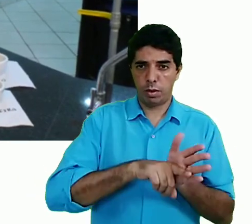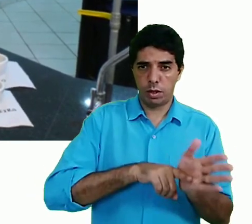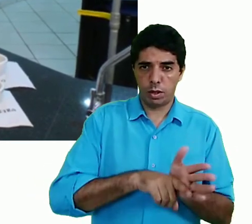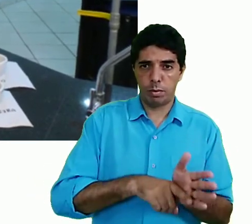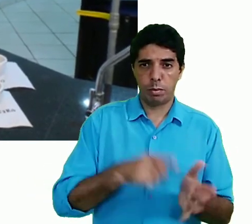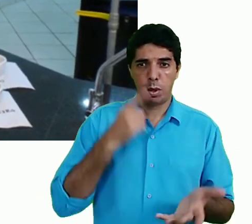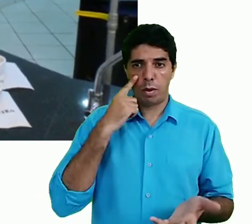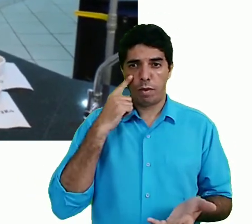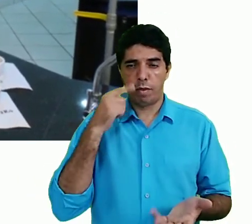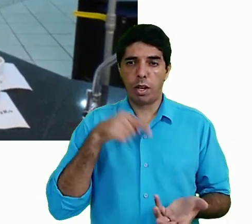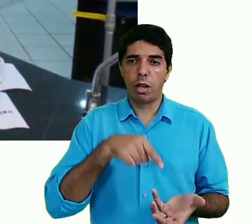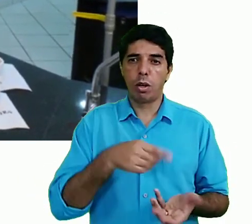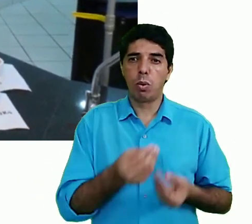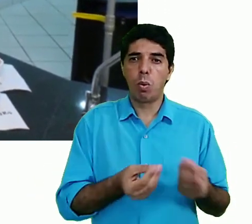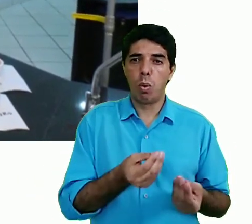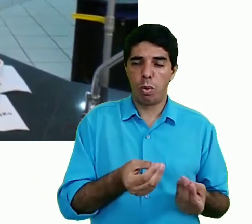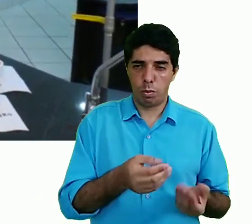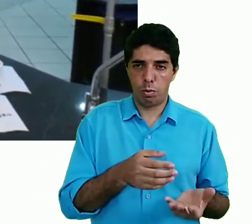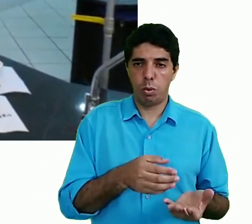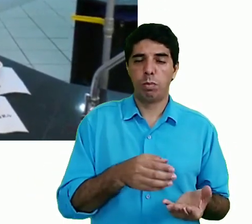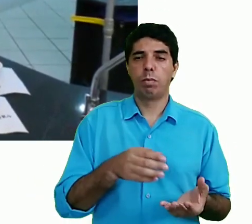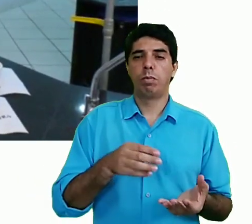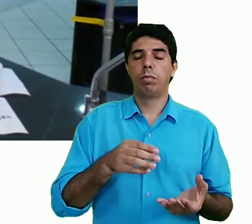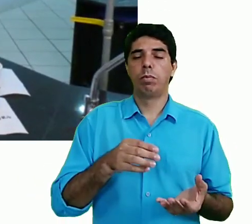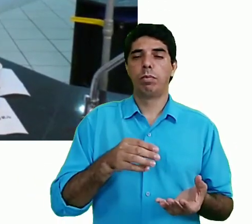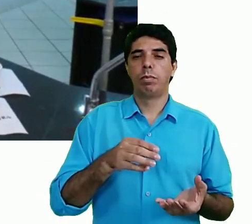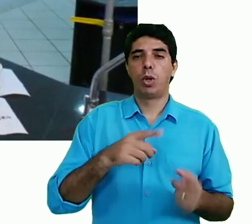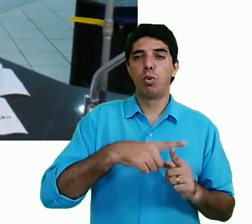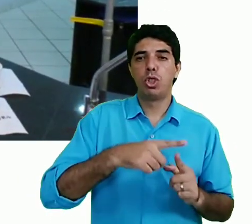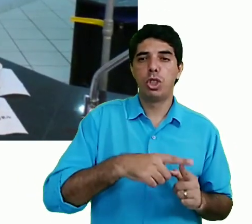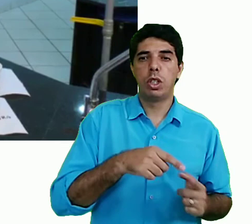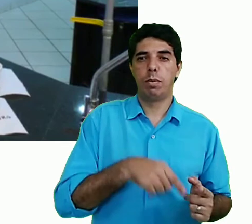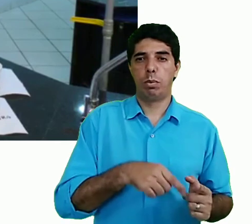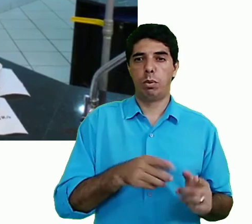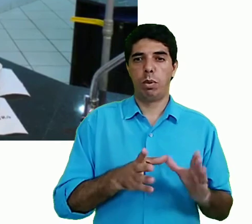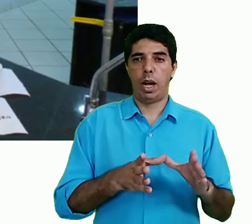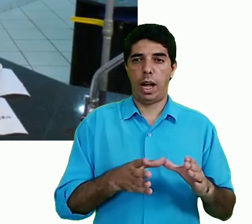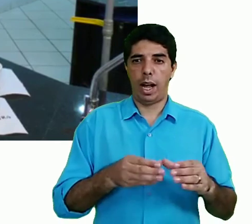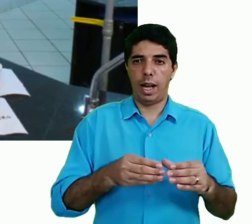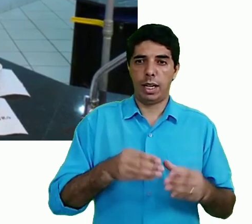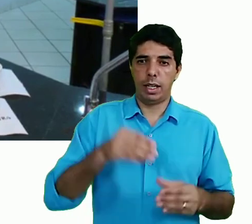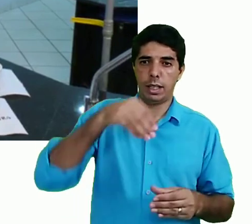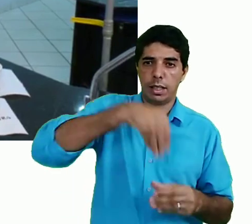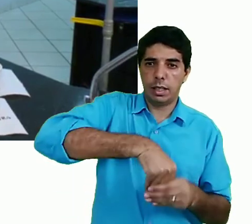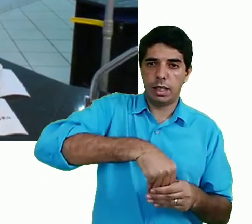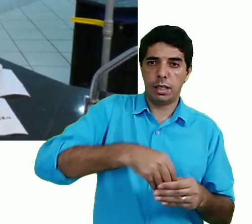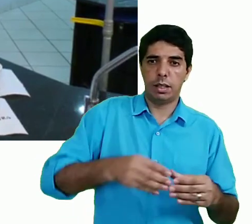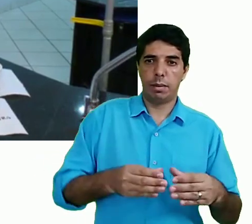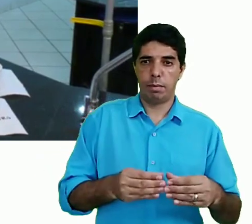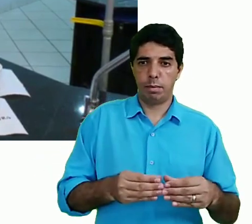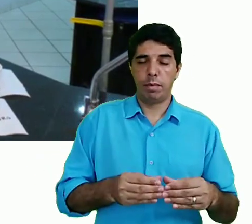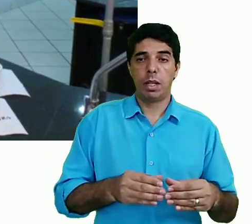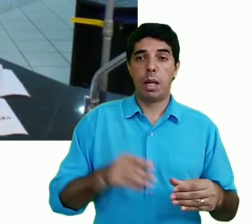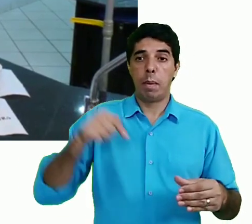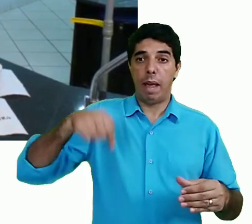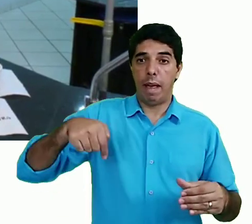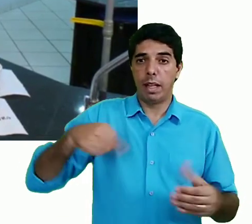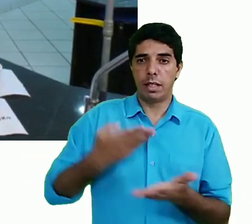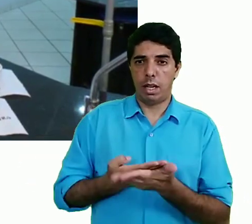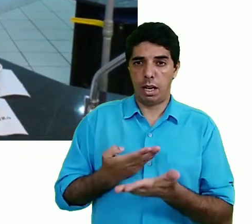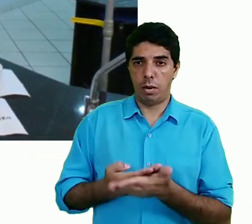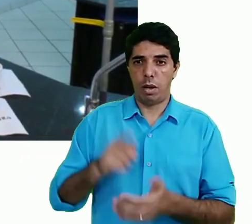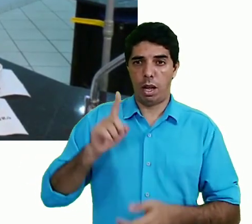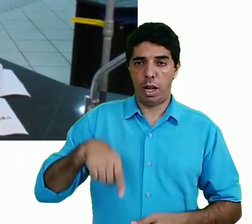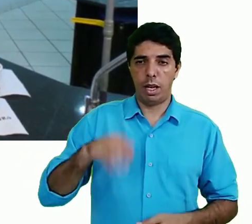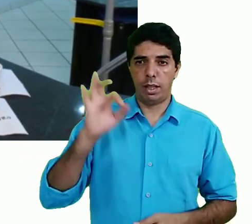característica morfológica também da planta, a embalagem também, mas hoje a nossa aula terá como temática o teor de